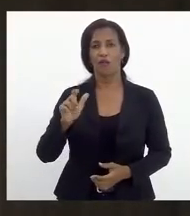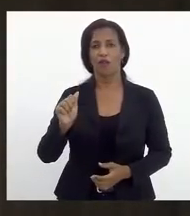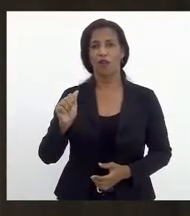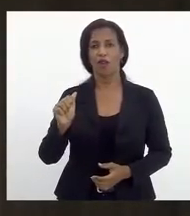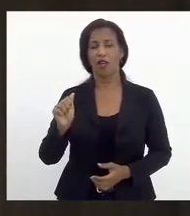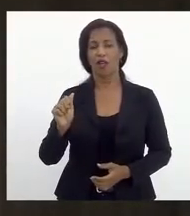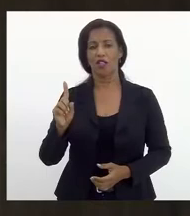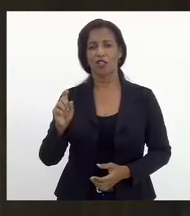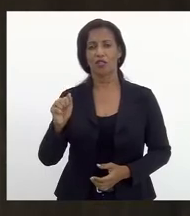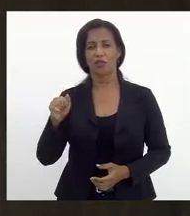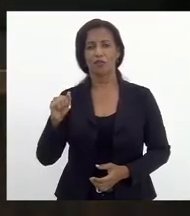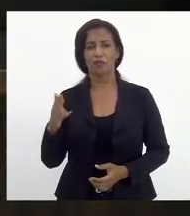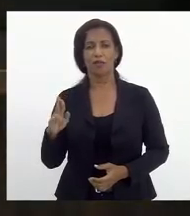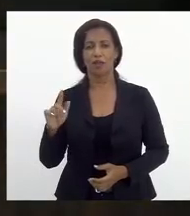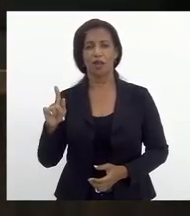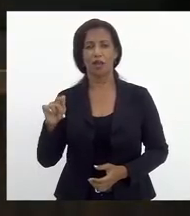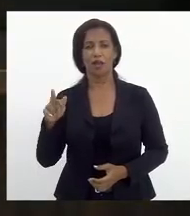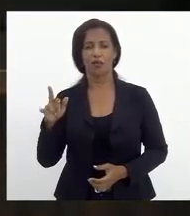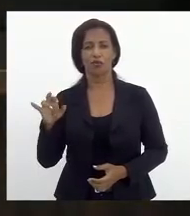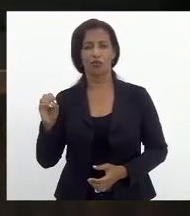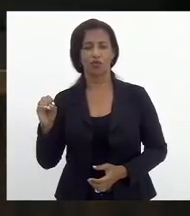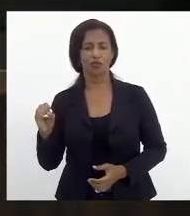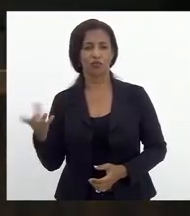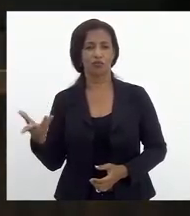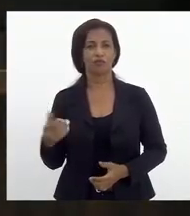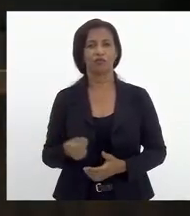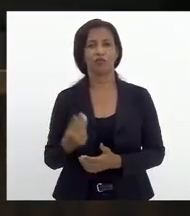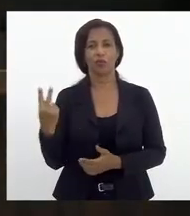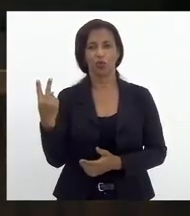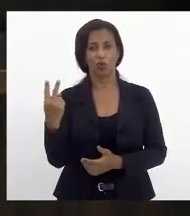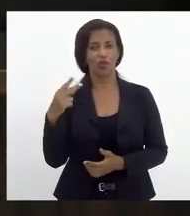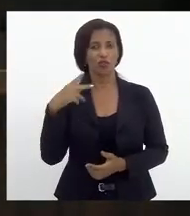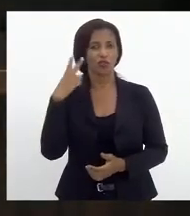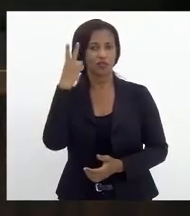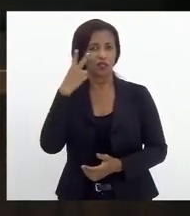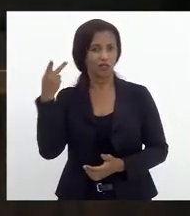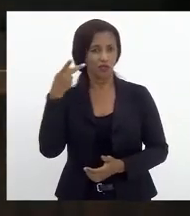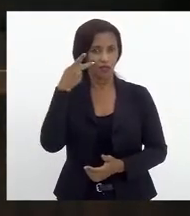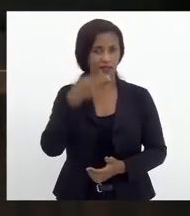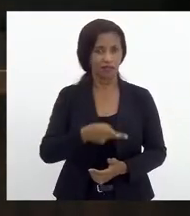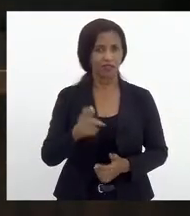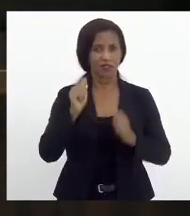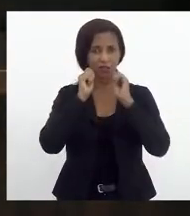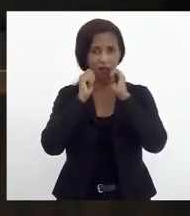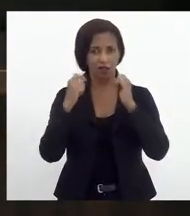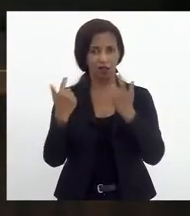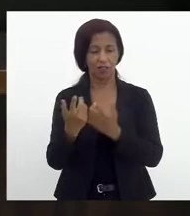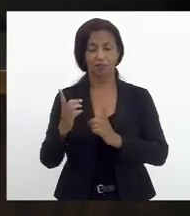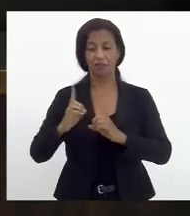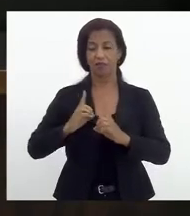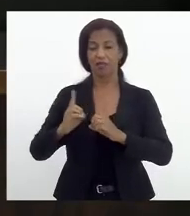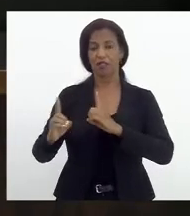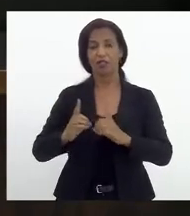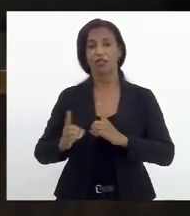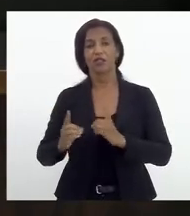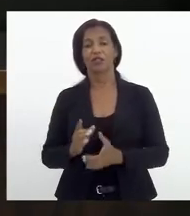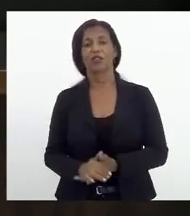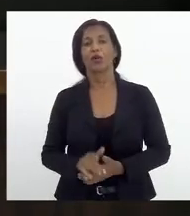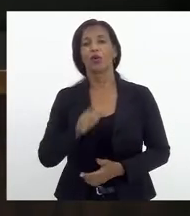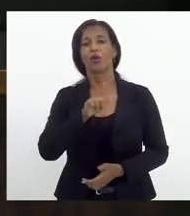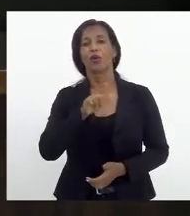esse registro aqui. Muito obrigado. Feito o registro, deputado Bruno Dauari. Para discutir, deputada